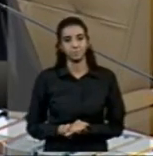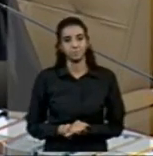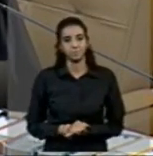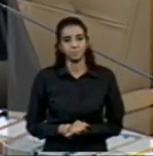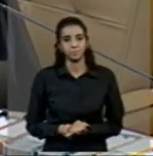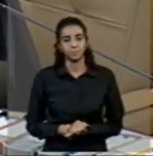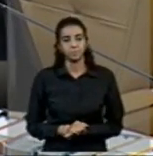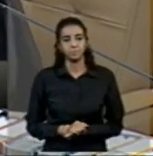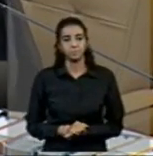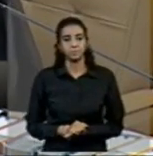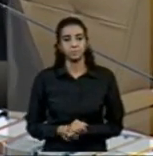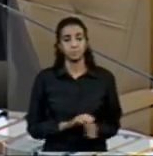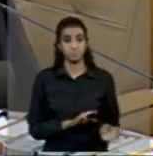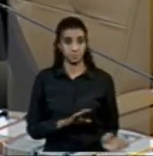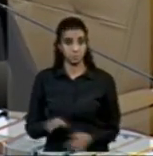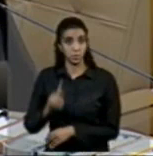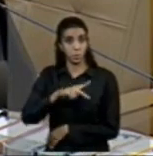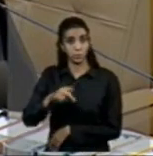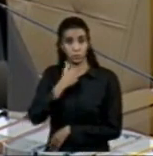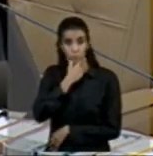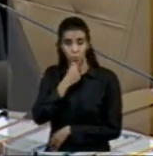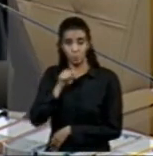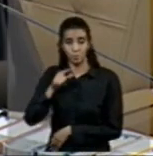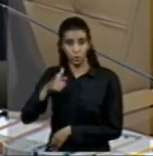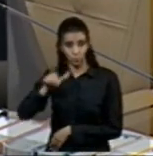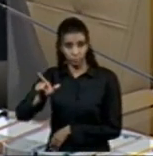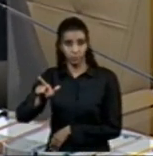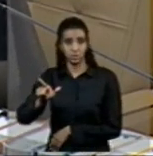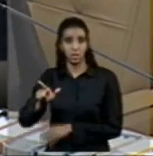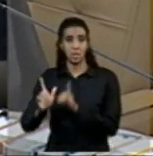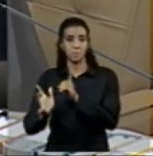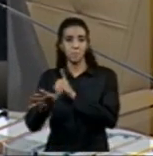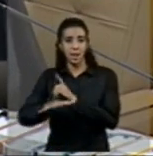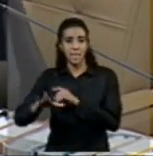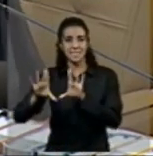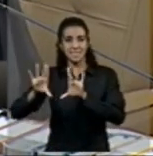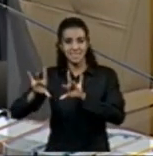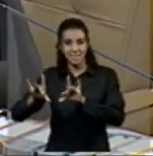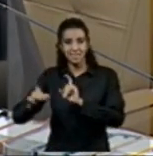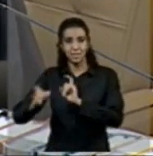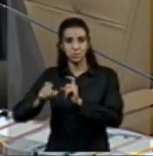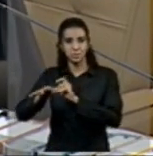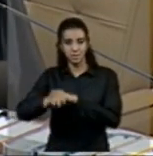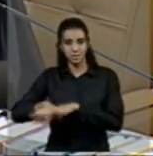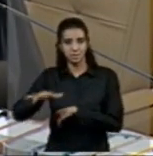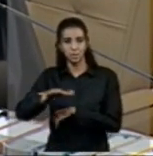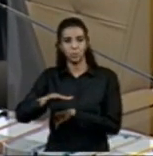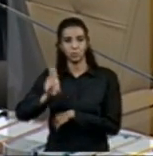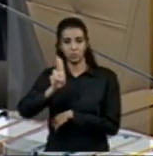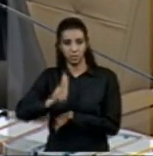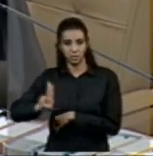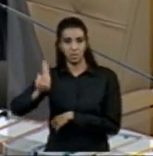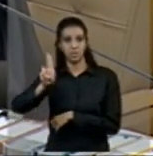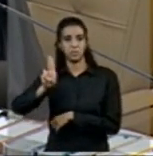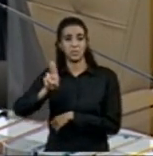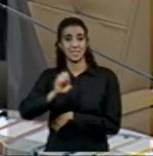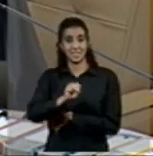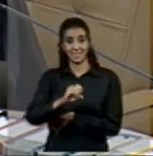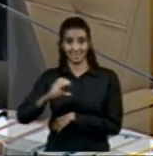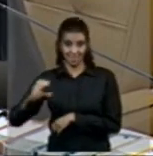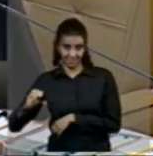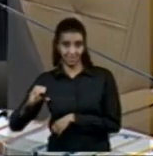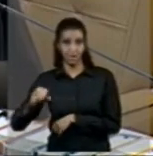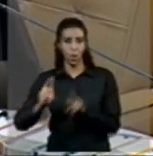língua estrangeira. Já o professor Dante Girardi, do Departamento de Ciência da Administração da Universidade Federal de Santa